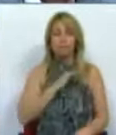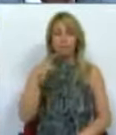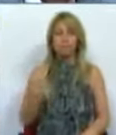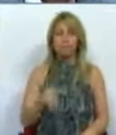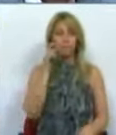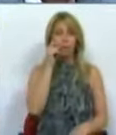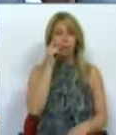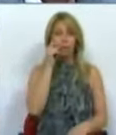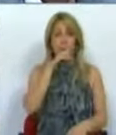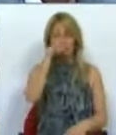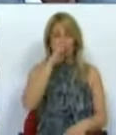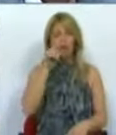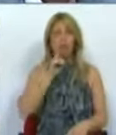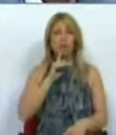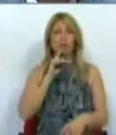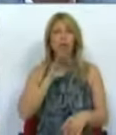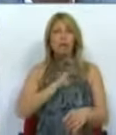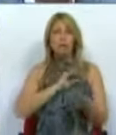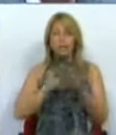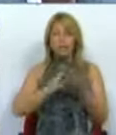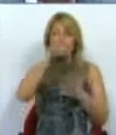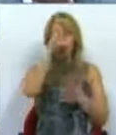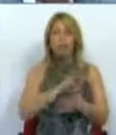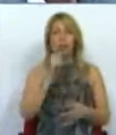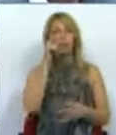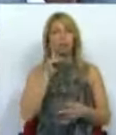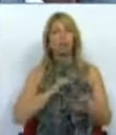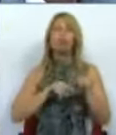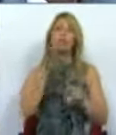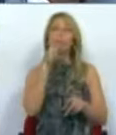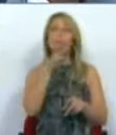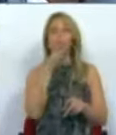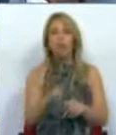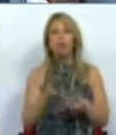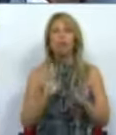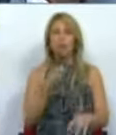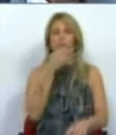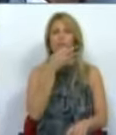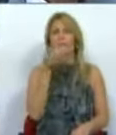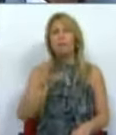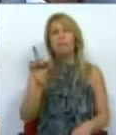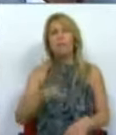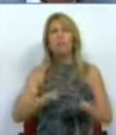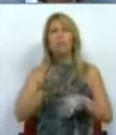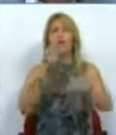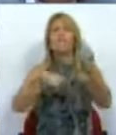Ministro, Senhora Secretária de Estado, Senhoras e Senhores Deputados, muito se tem falado sobre a alienação de um canal de RTP.